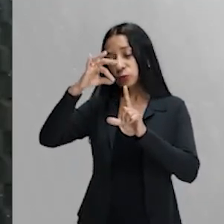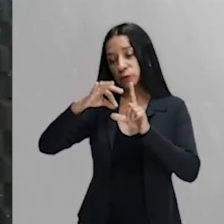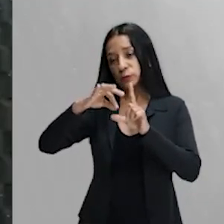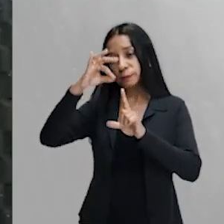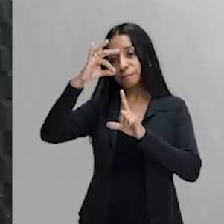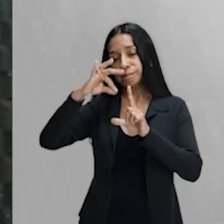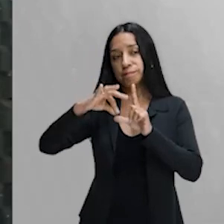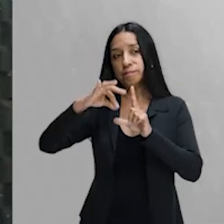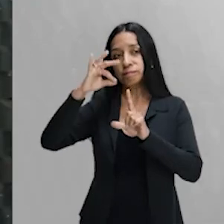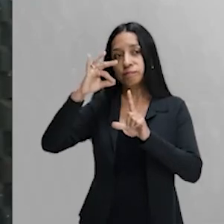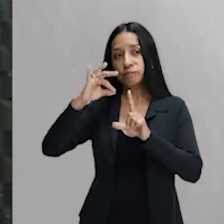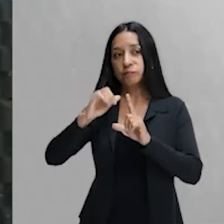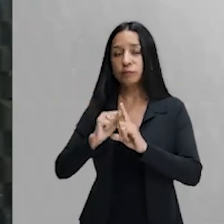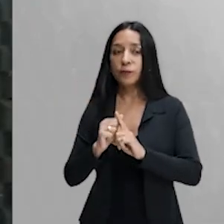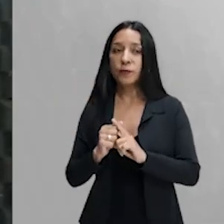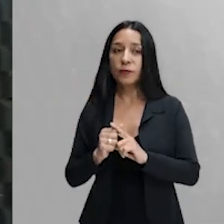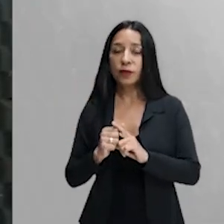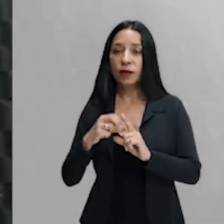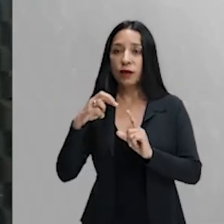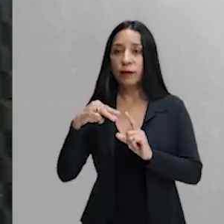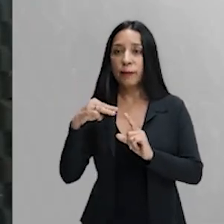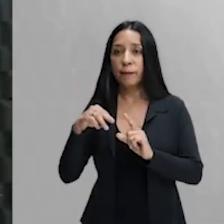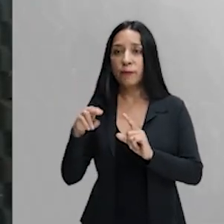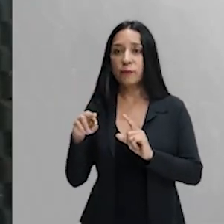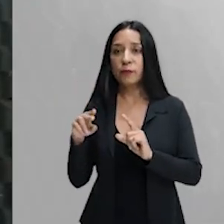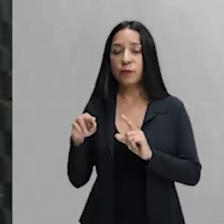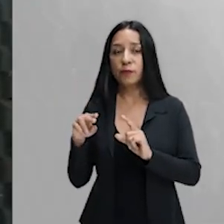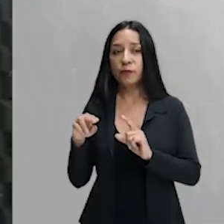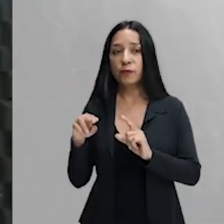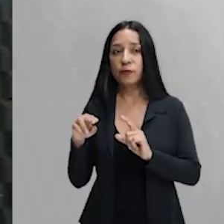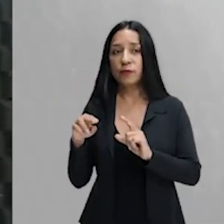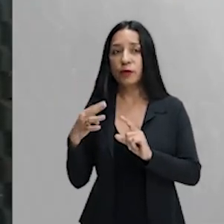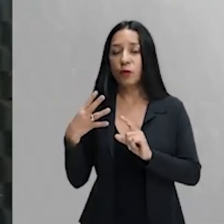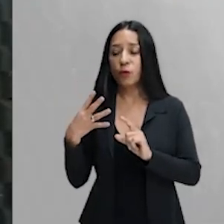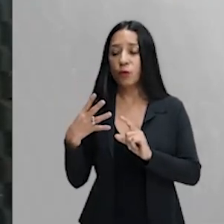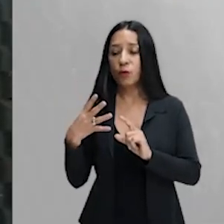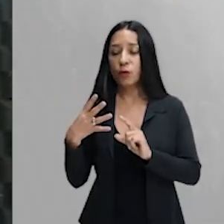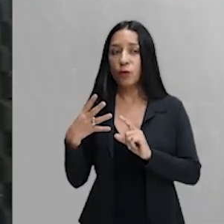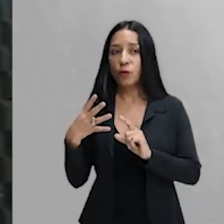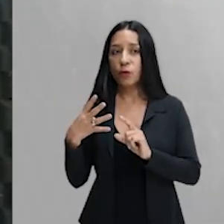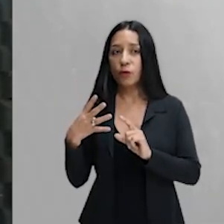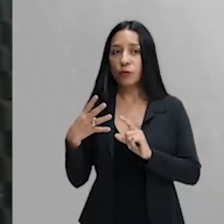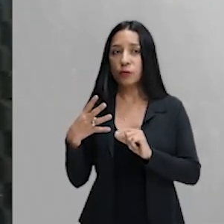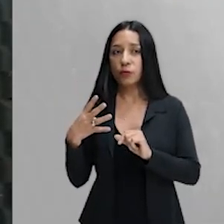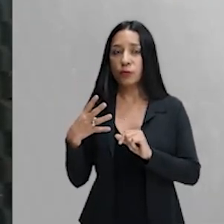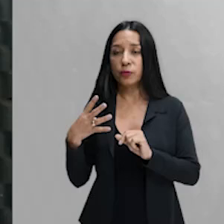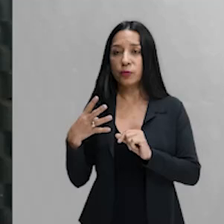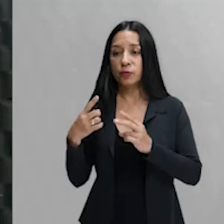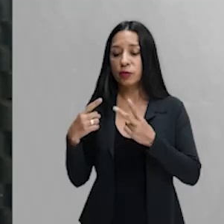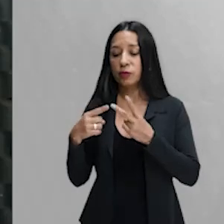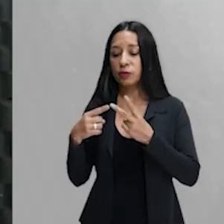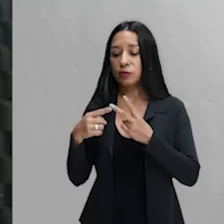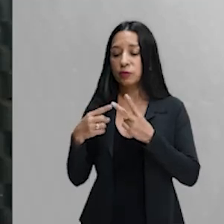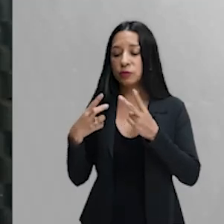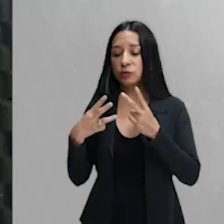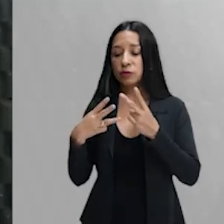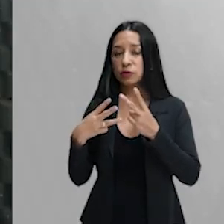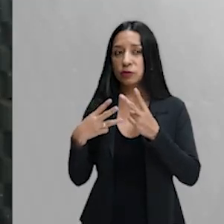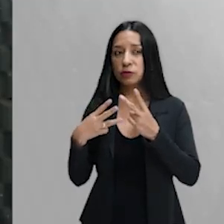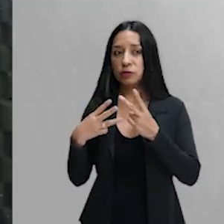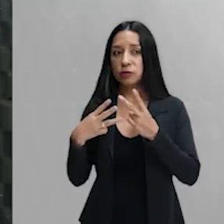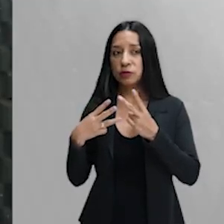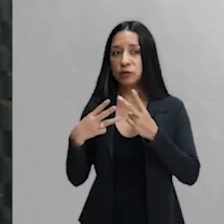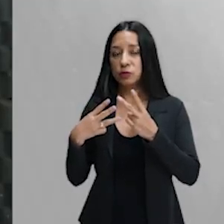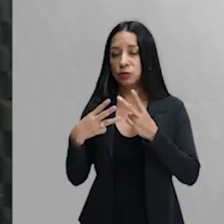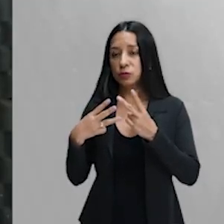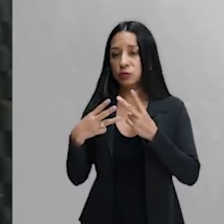fazer. Então, esse apótema M aqui vai ser igual a 4 raiz de 3